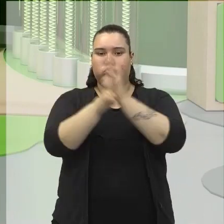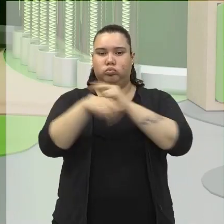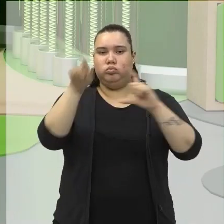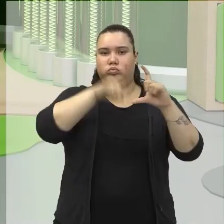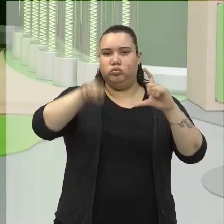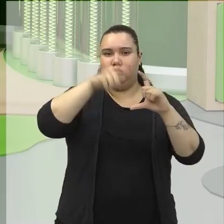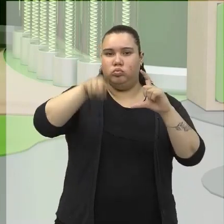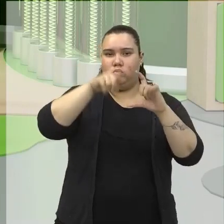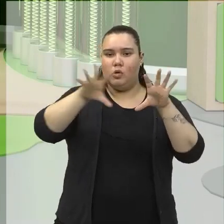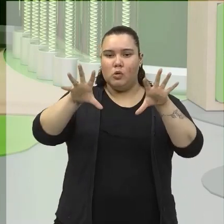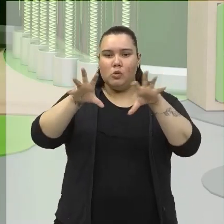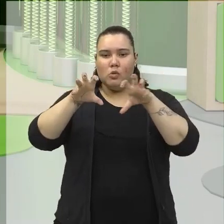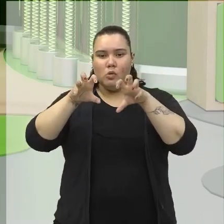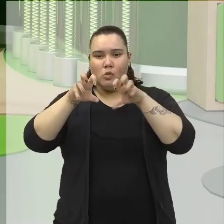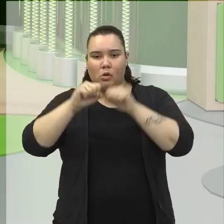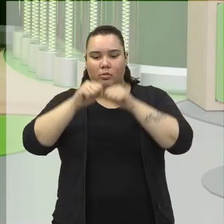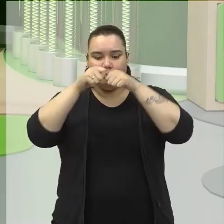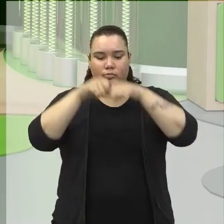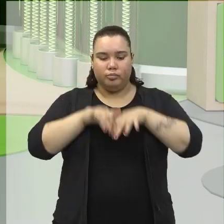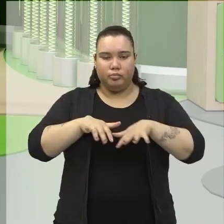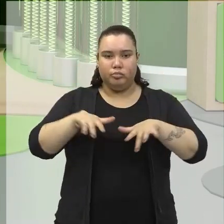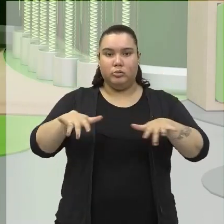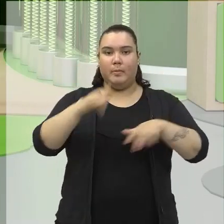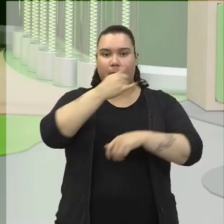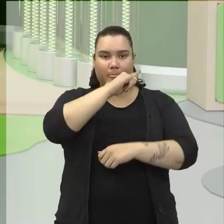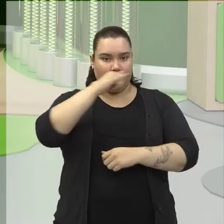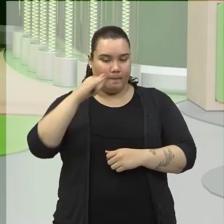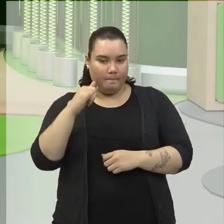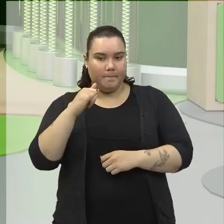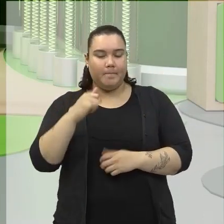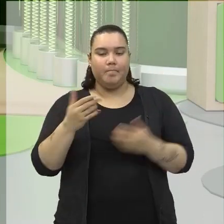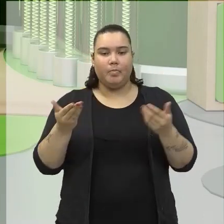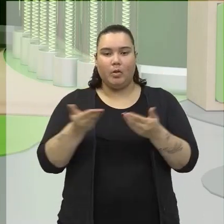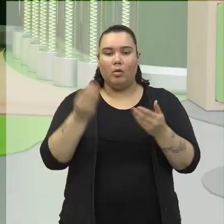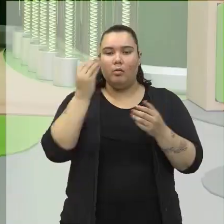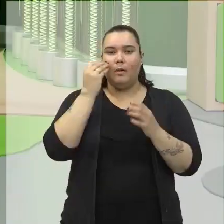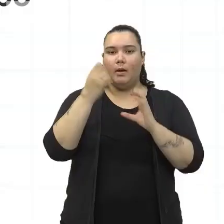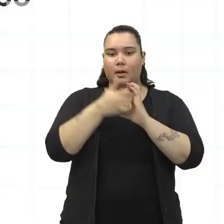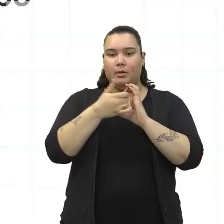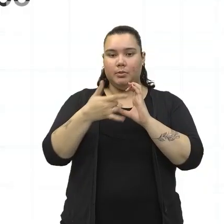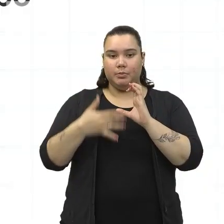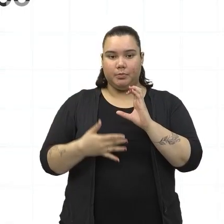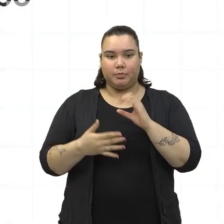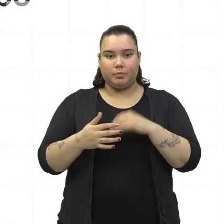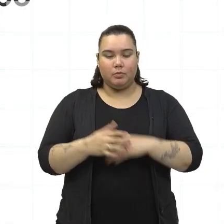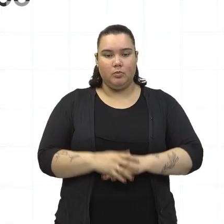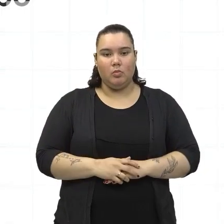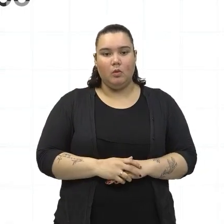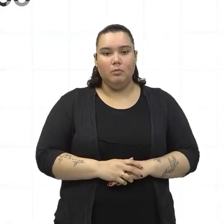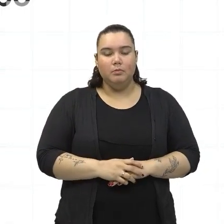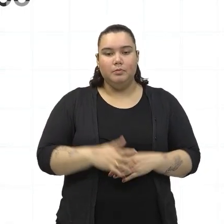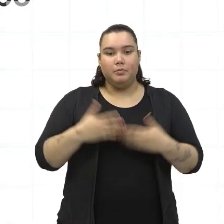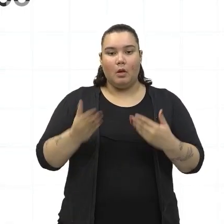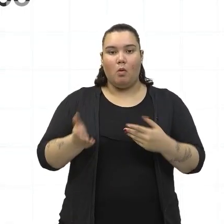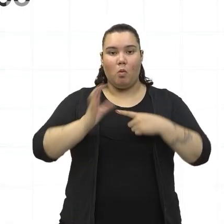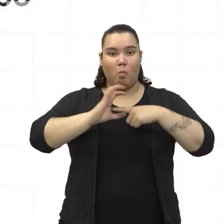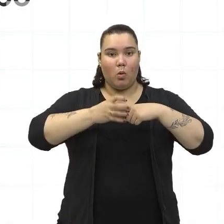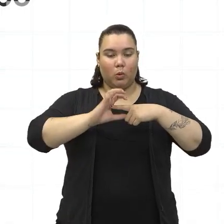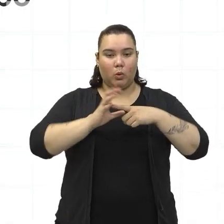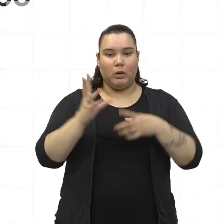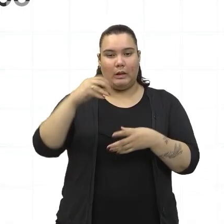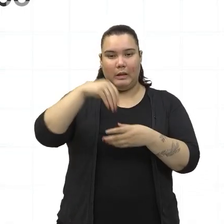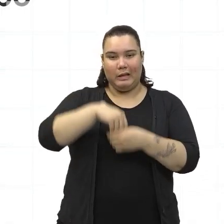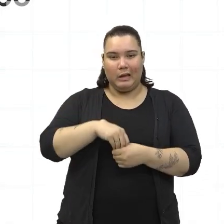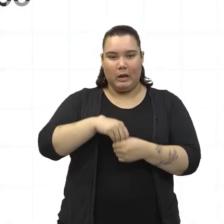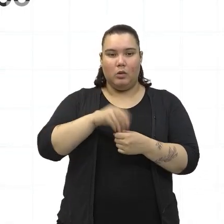transformar em energia elétrica. Vamos ver como funcionam as usinas de eletricidade. Os geradores presentes